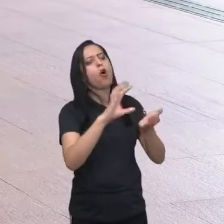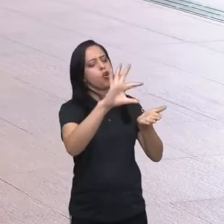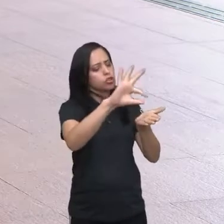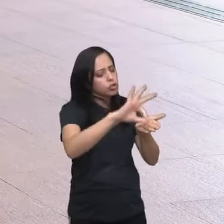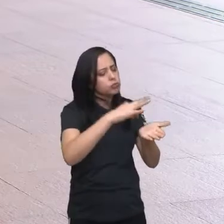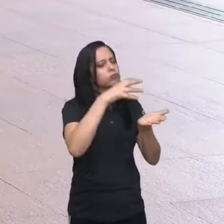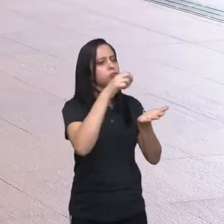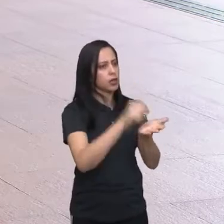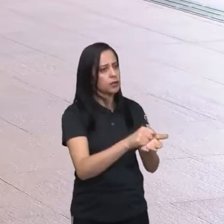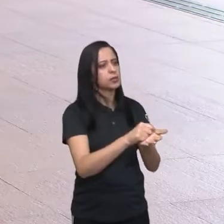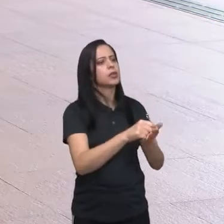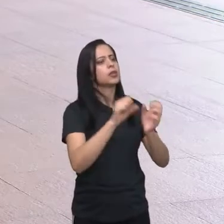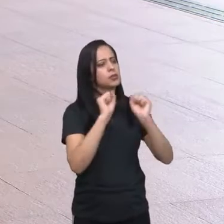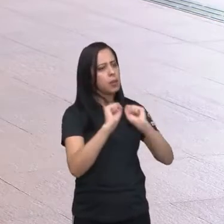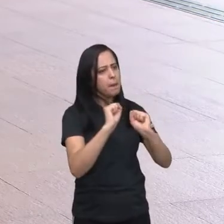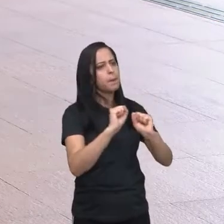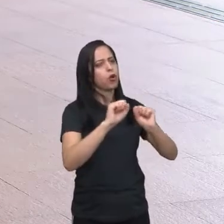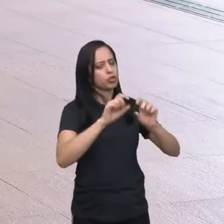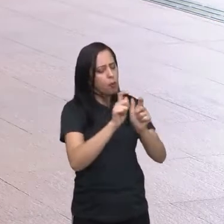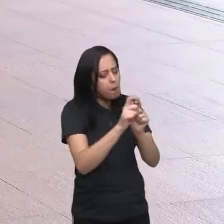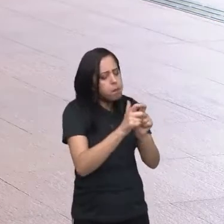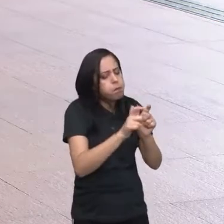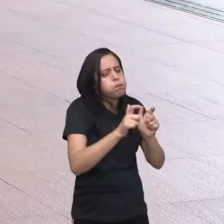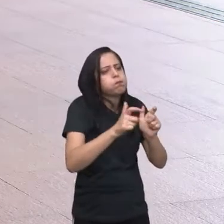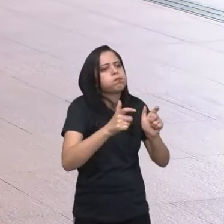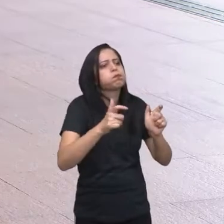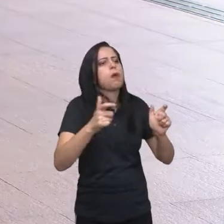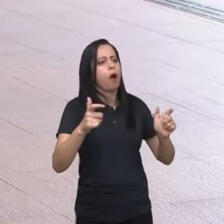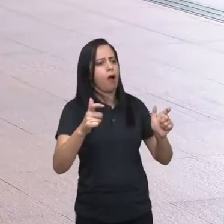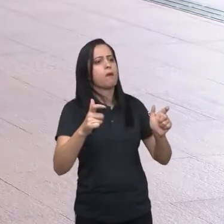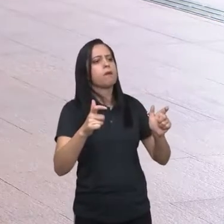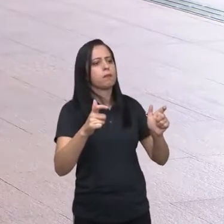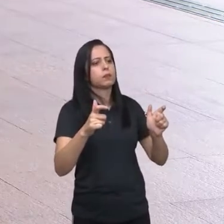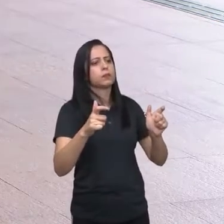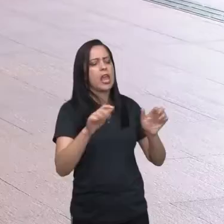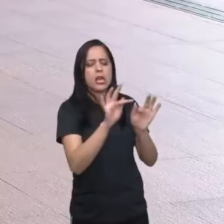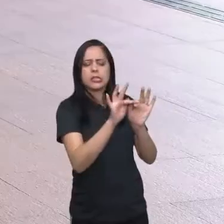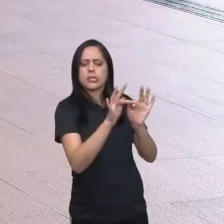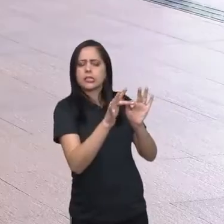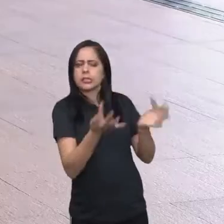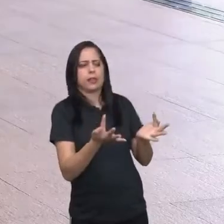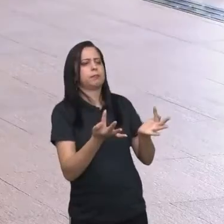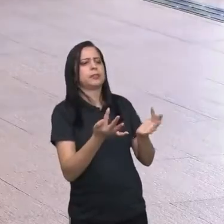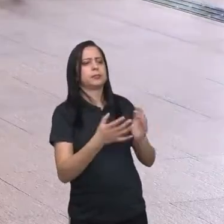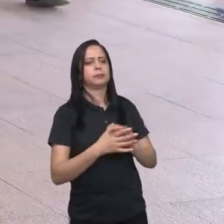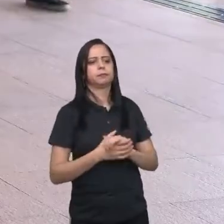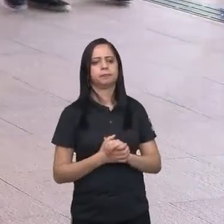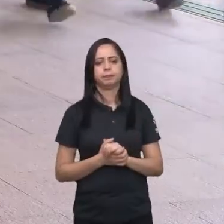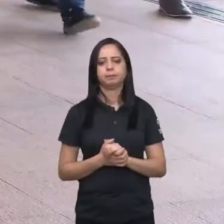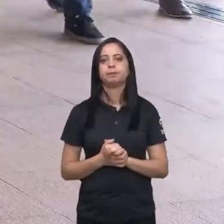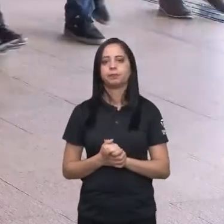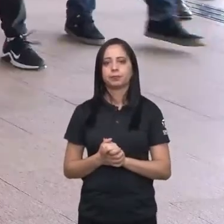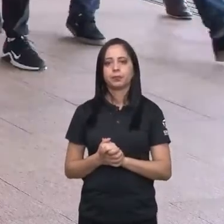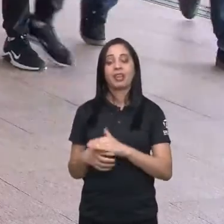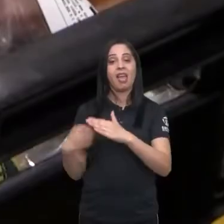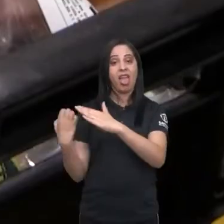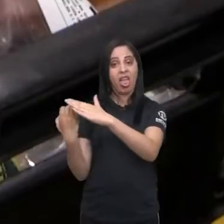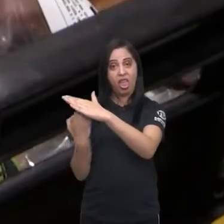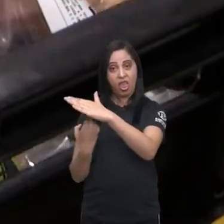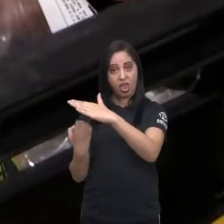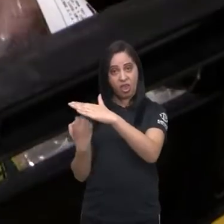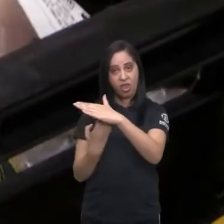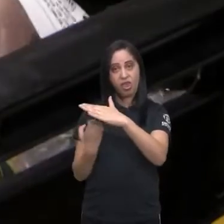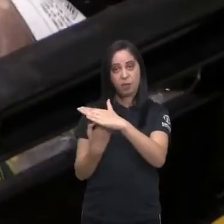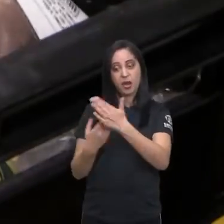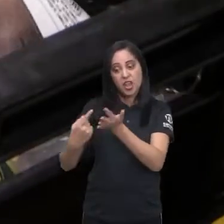dúvida nenhuma, se tornar viáveis, factíveis, de uma forma bem objetiva e simples para o nosso agronegócio.